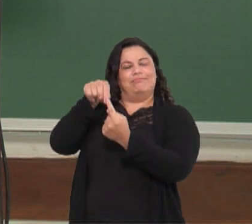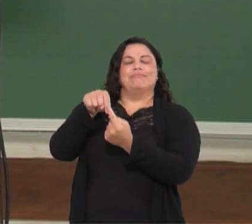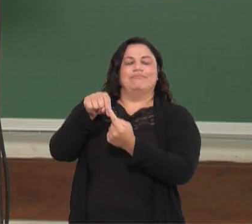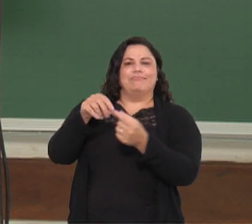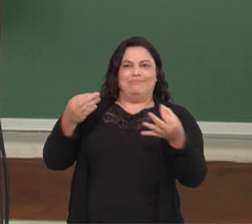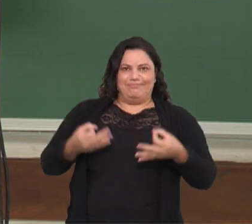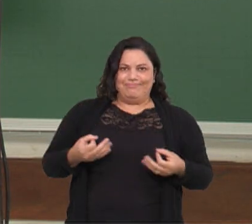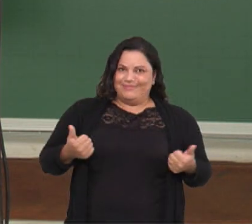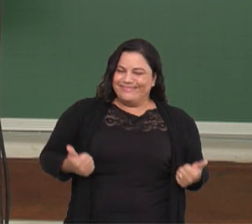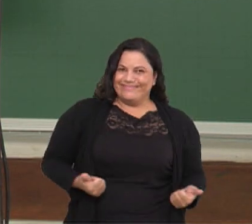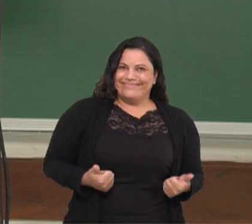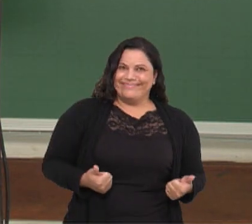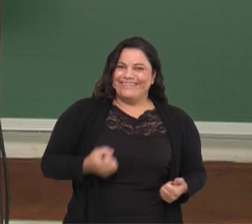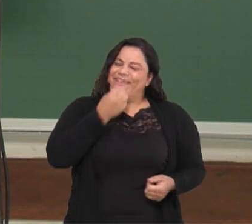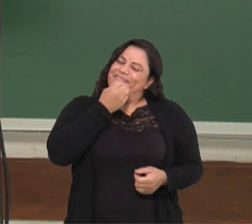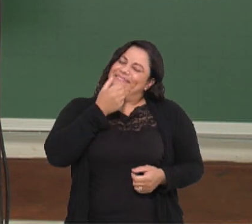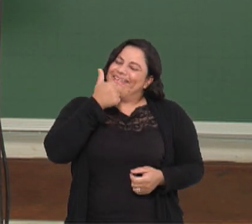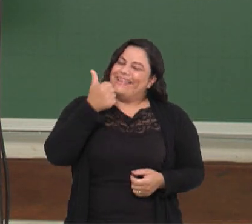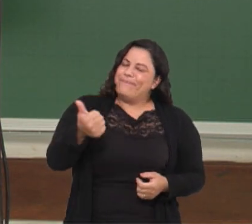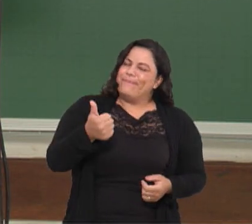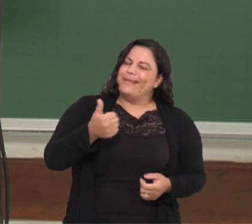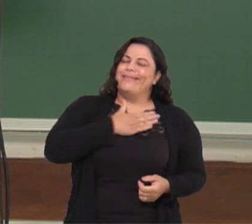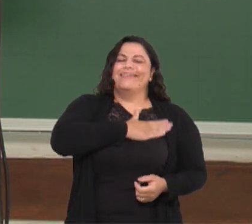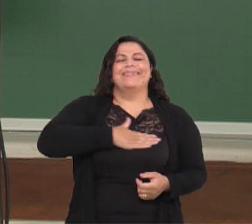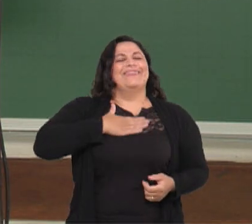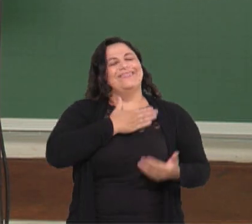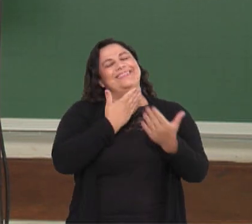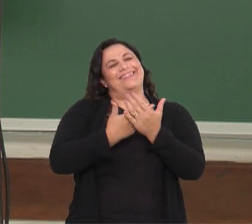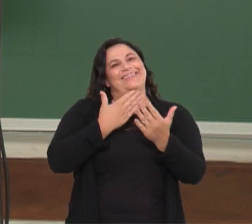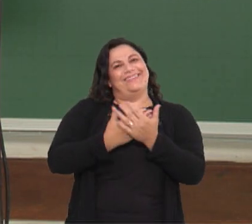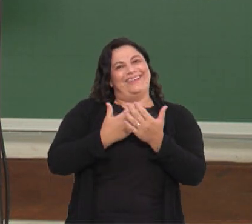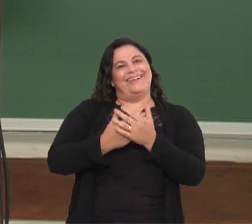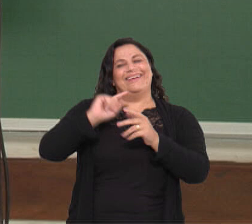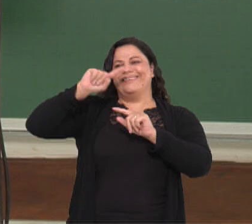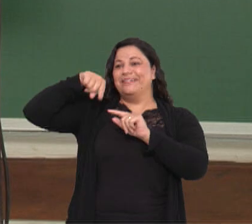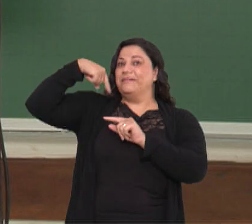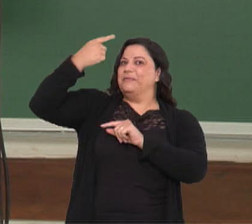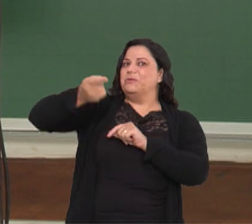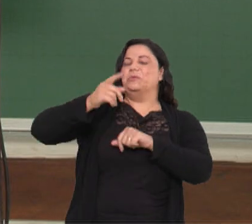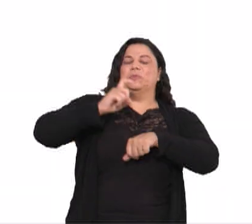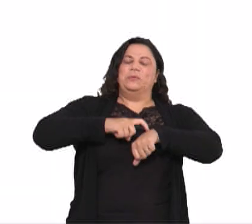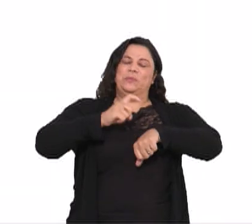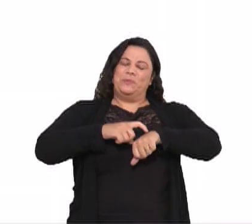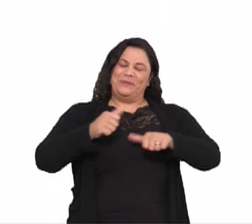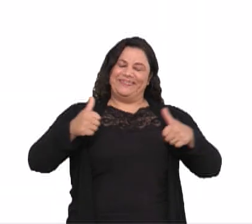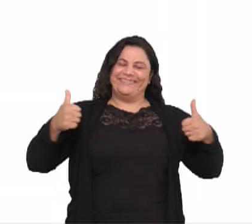Perfeito? Fiquem bem, espero que tenham gostado da aula. Nos vemos no próximo momento.